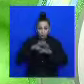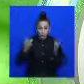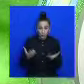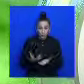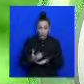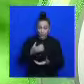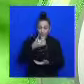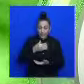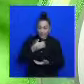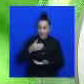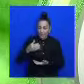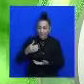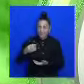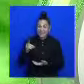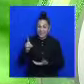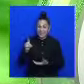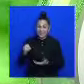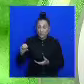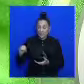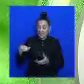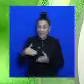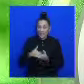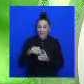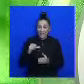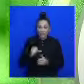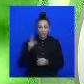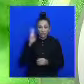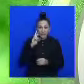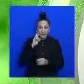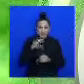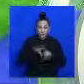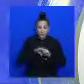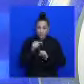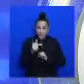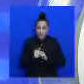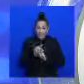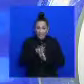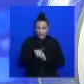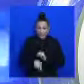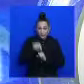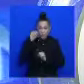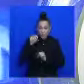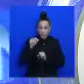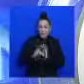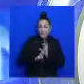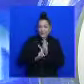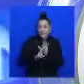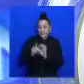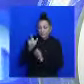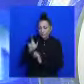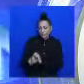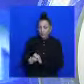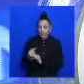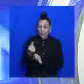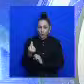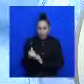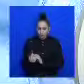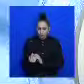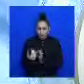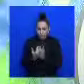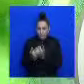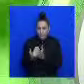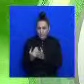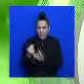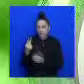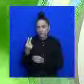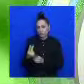10 bolas numeradas de 0 a 9. Lembrando que na modalidade Super 7, cada número sorteado corresponde a uma coluna, começando da